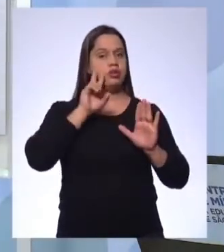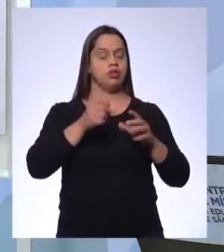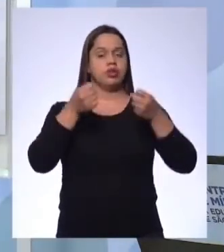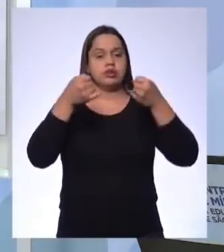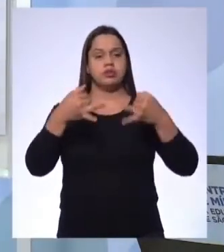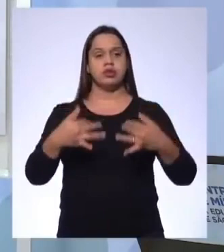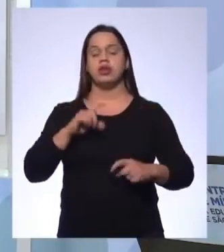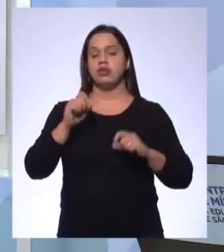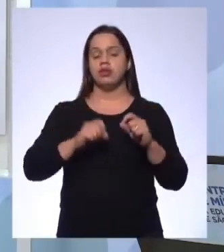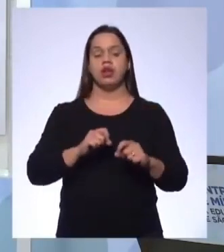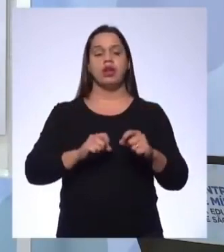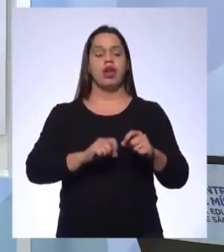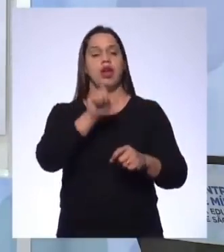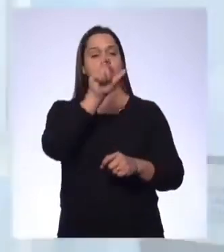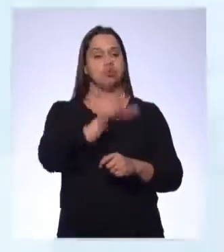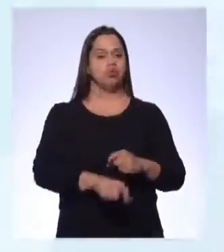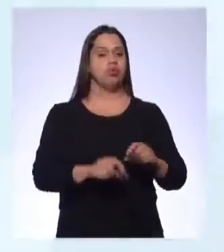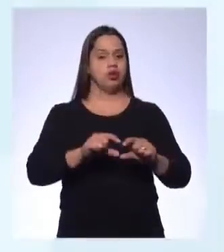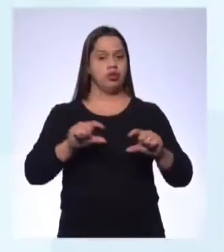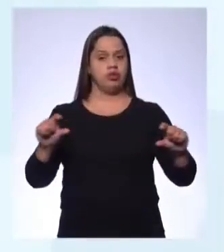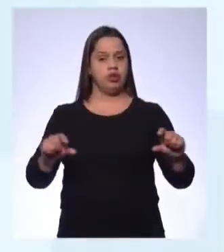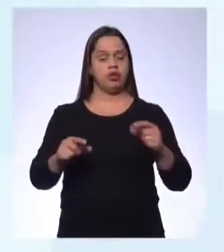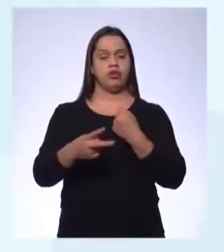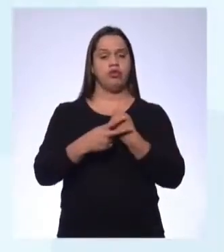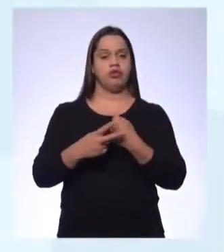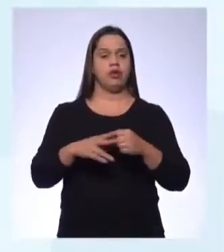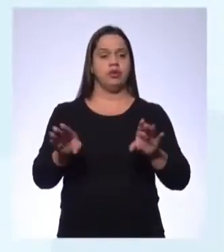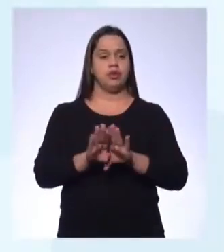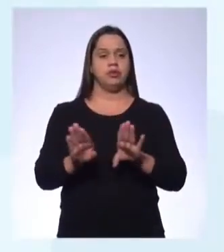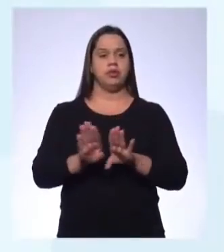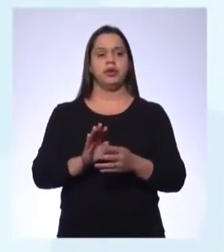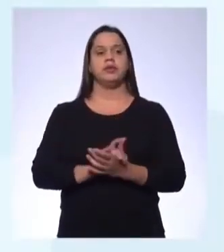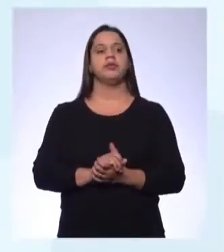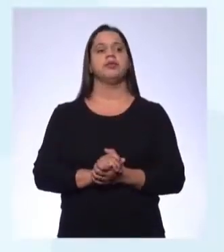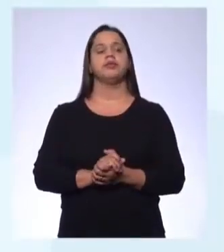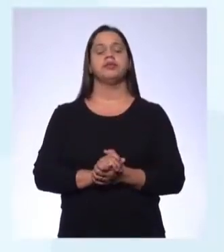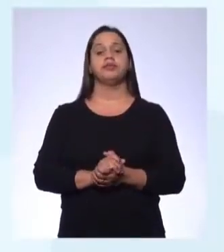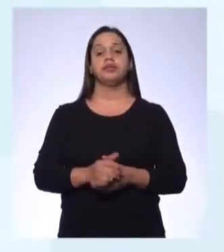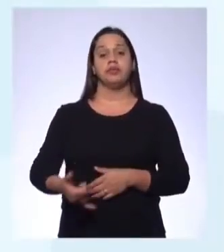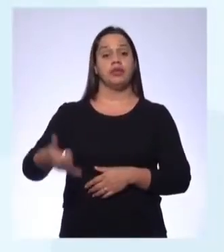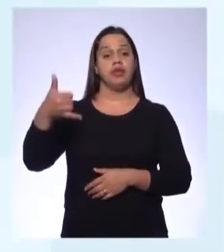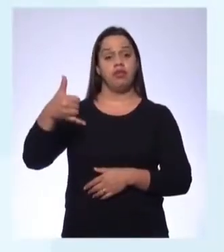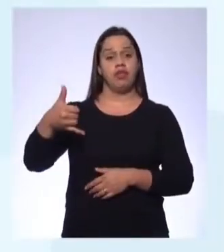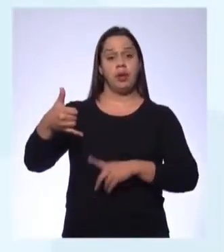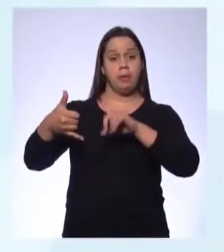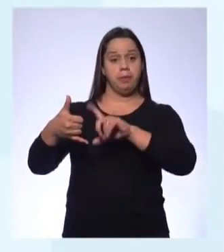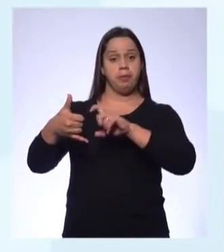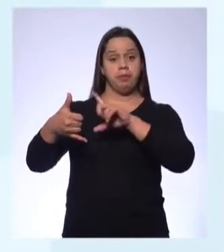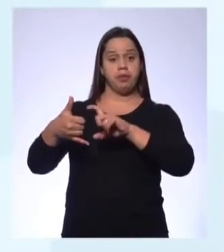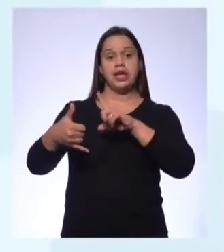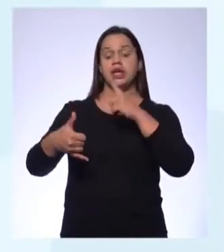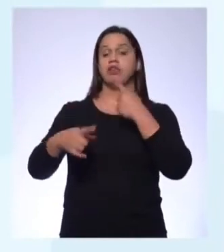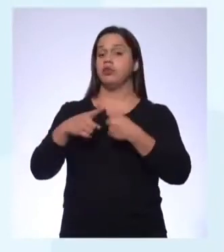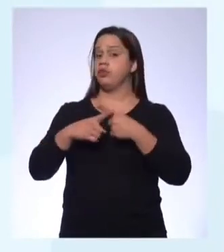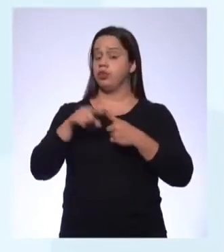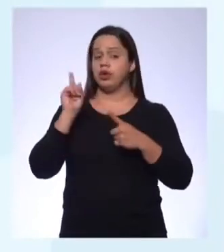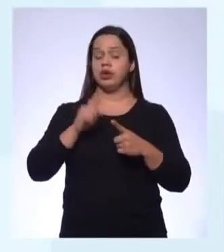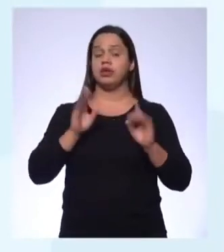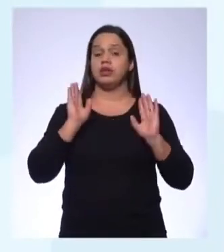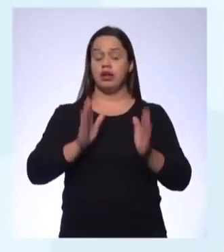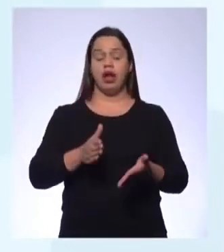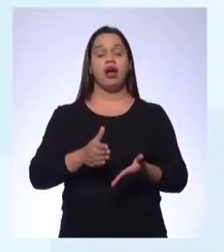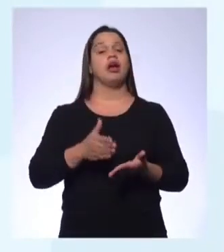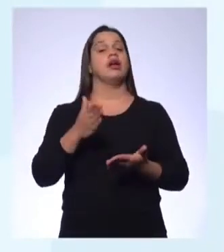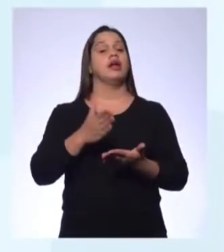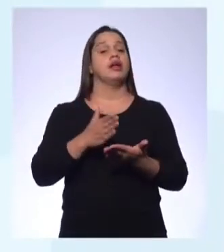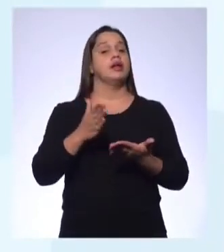o sujeito da oração e o verbo. Tá? Pode pôr, por favor. Dá um print, porque esse exercício está na page 44, está na